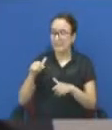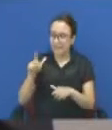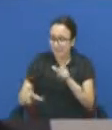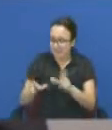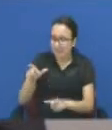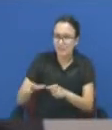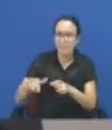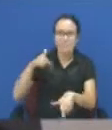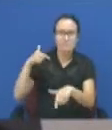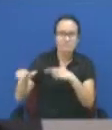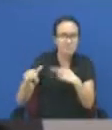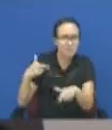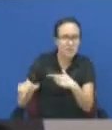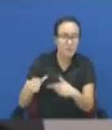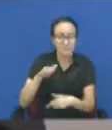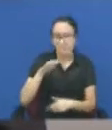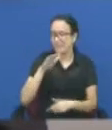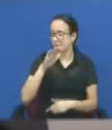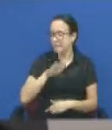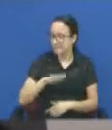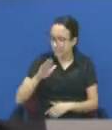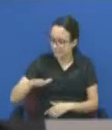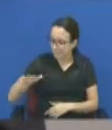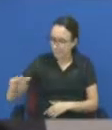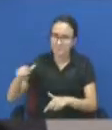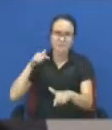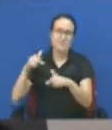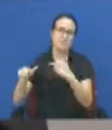empresas do setor de folheados,